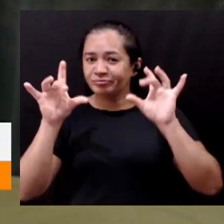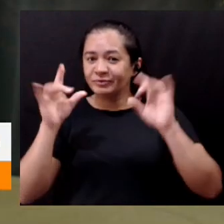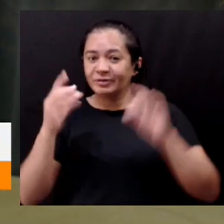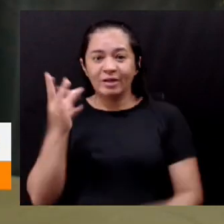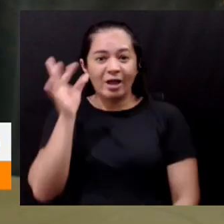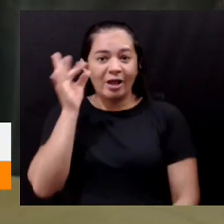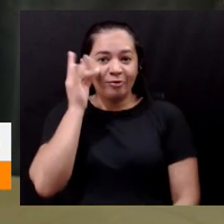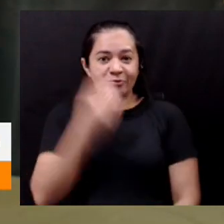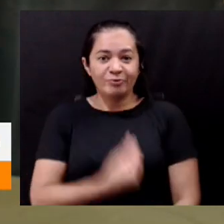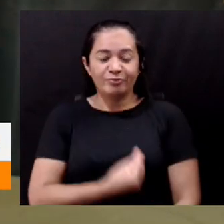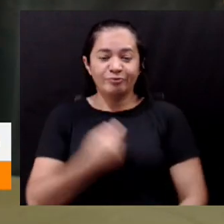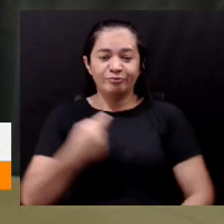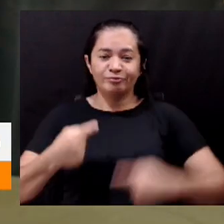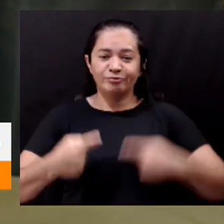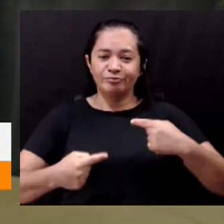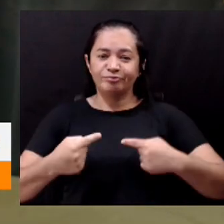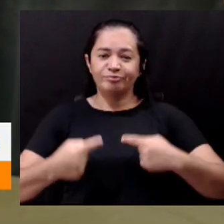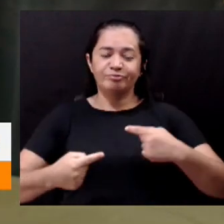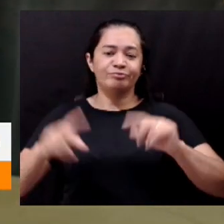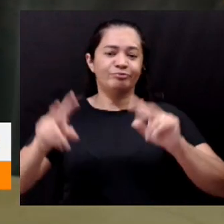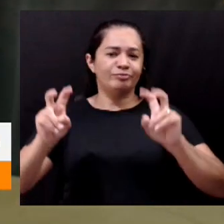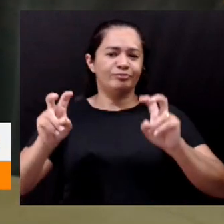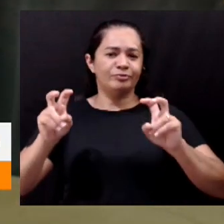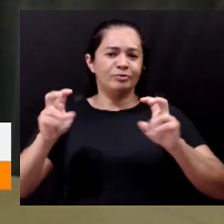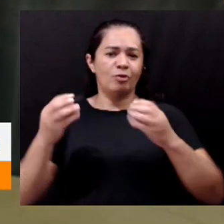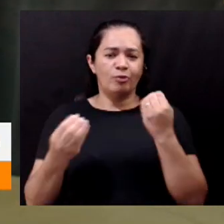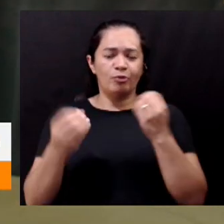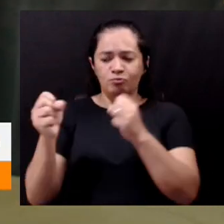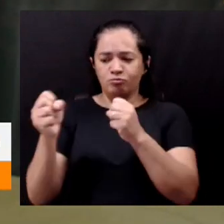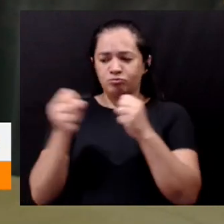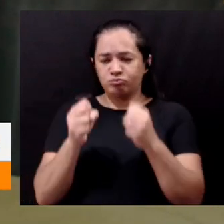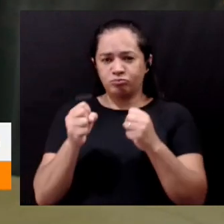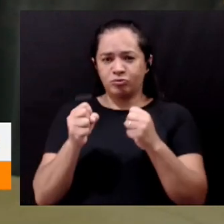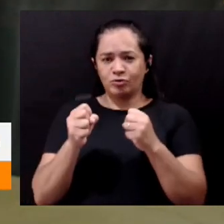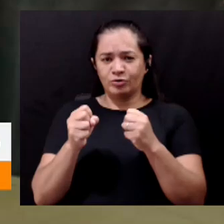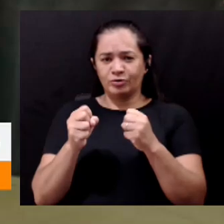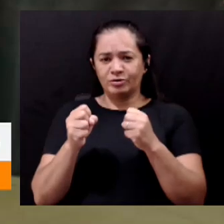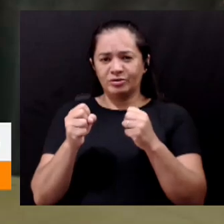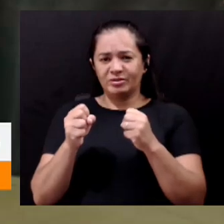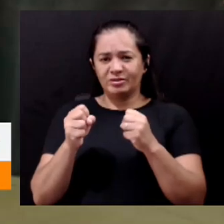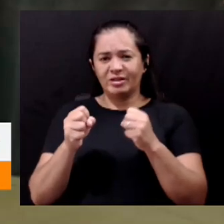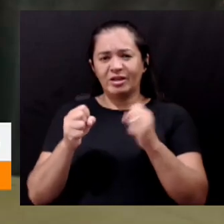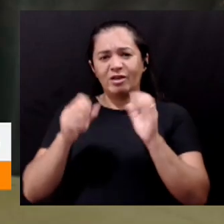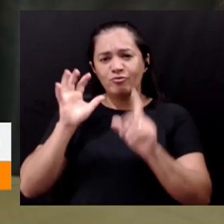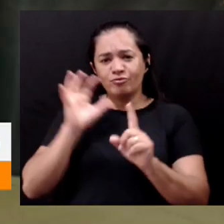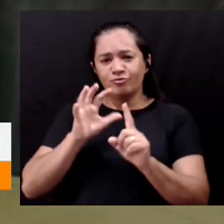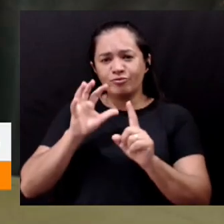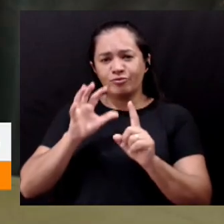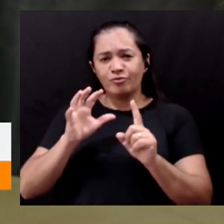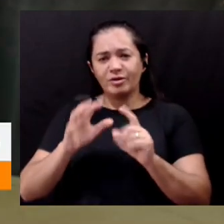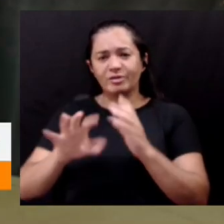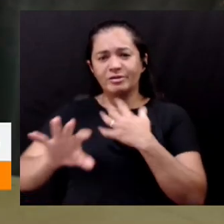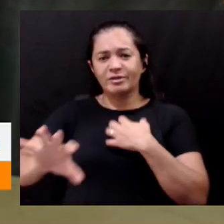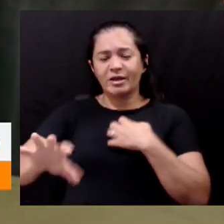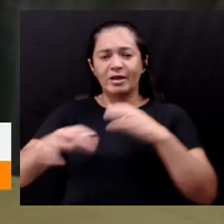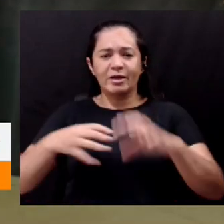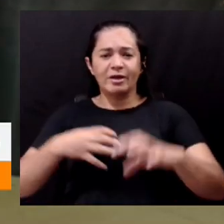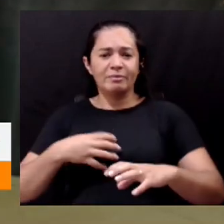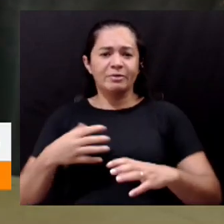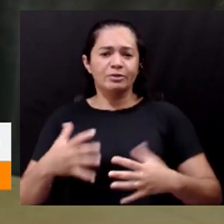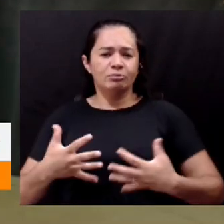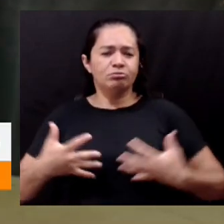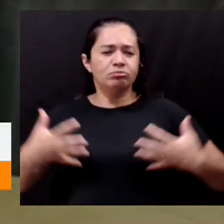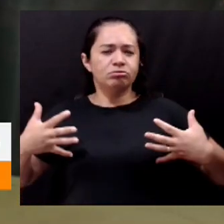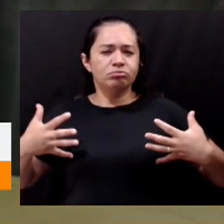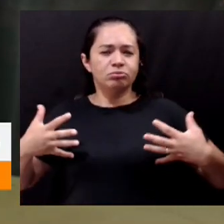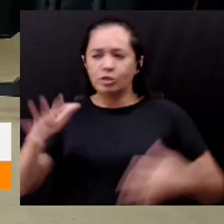né? Como o poder afeta a empatia, o ego e o discernimento. Agora, Juliana, o poder, ele afeta a